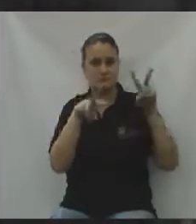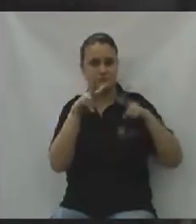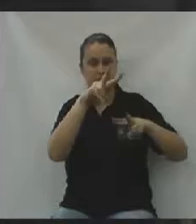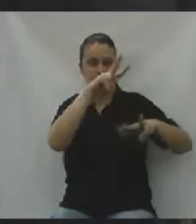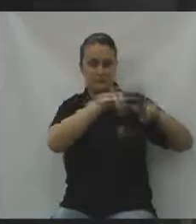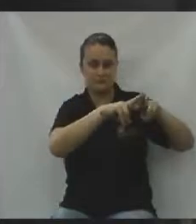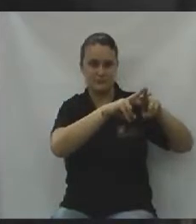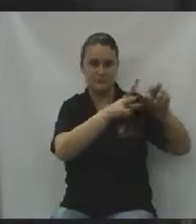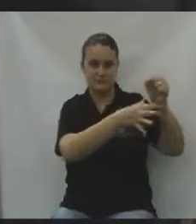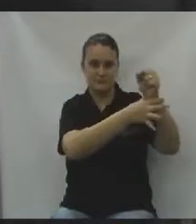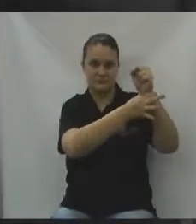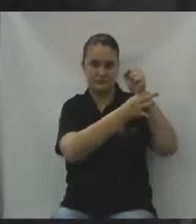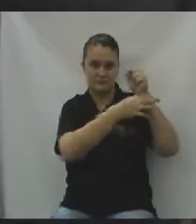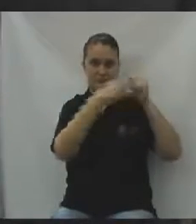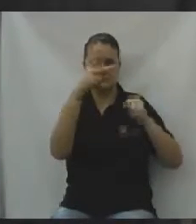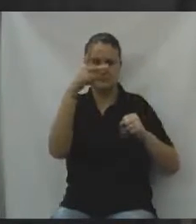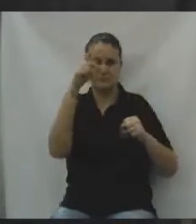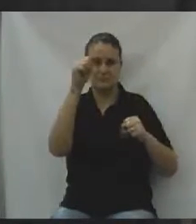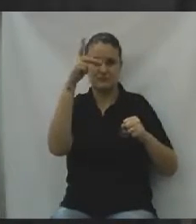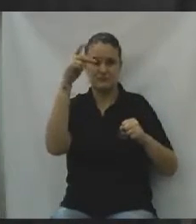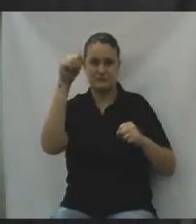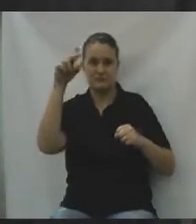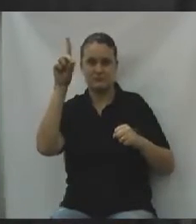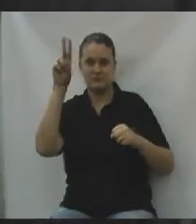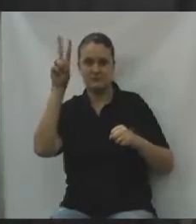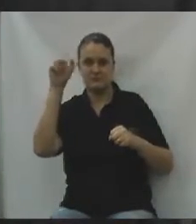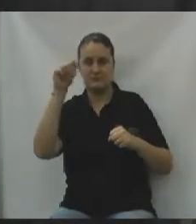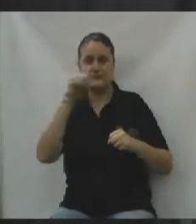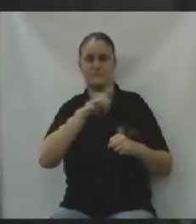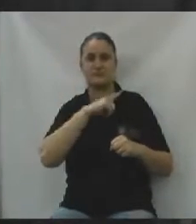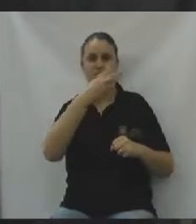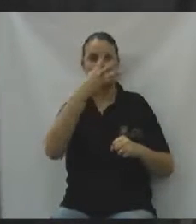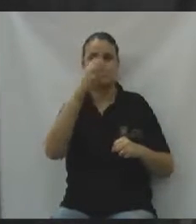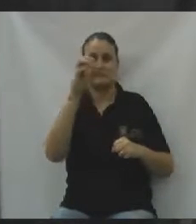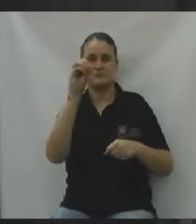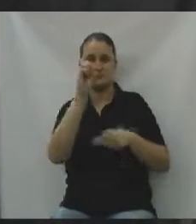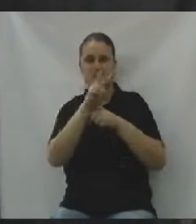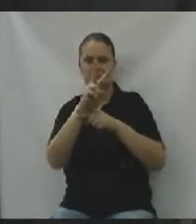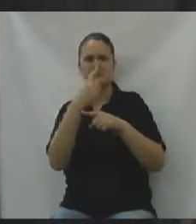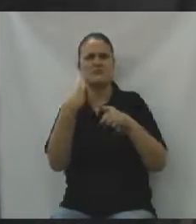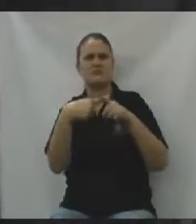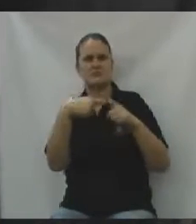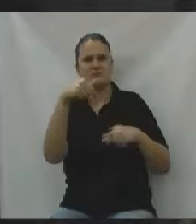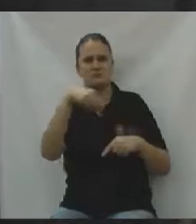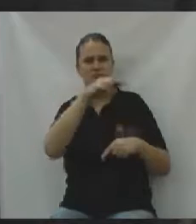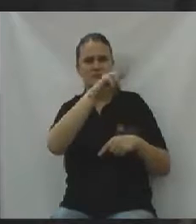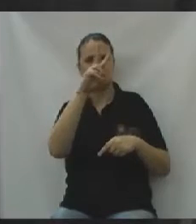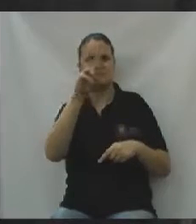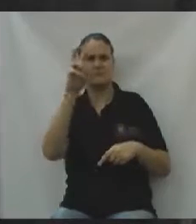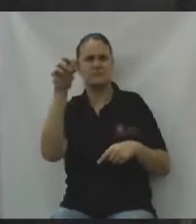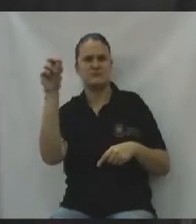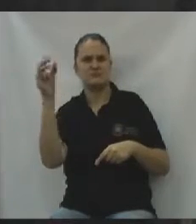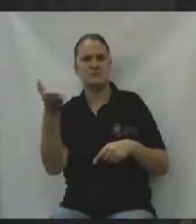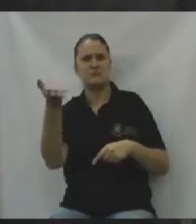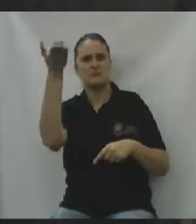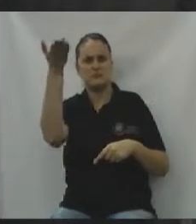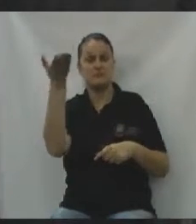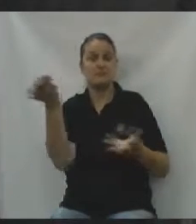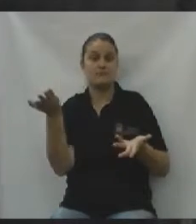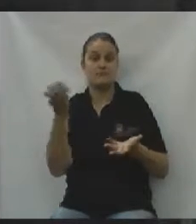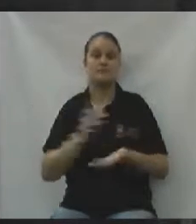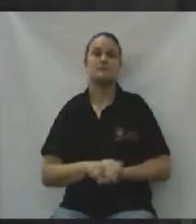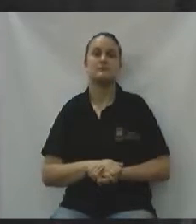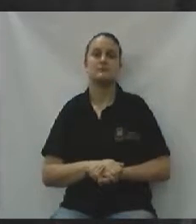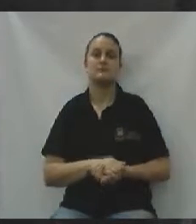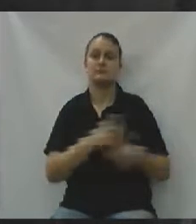de segurança máxima para Panduvas é 250 vagas, 300 vagas. Por que a União da Vitória tem que ser de 500 acima?